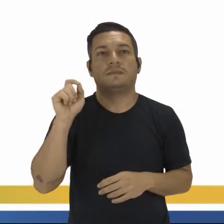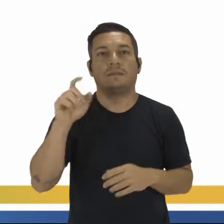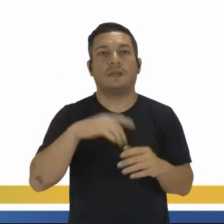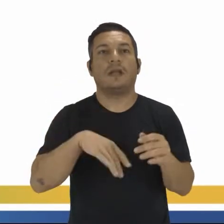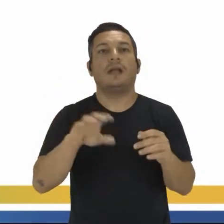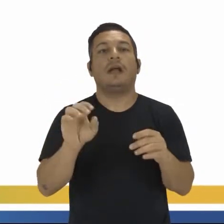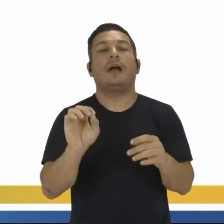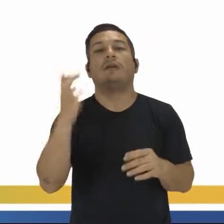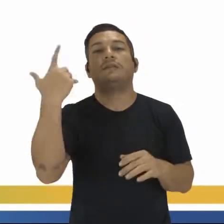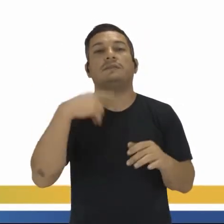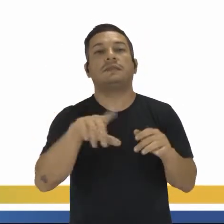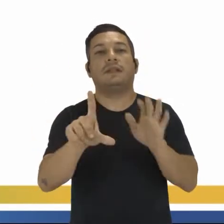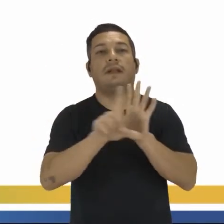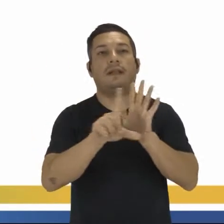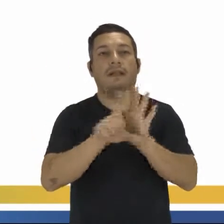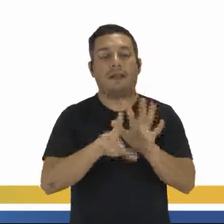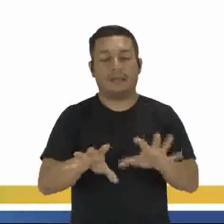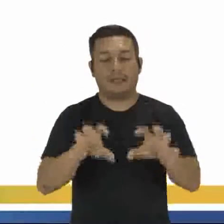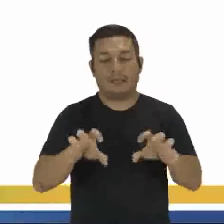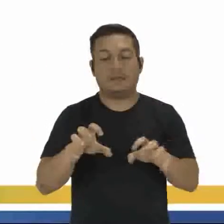lei seca no Brasil.